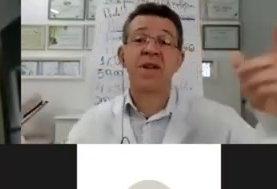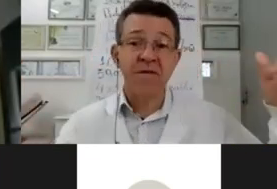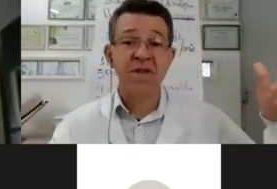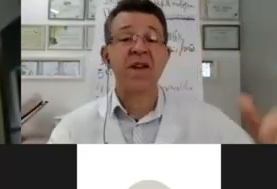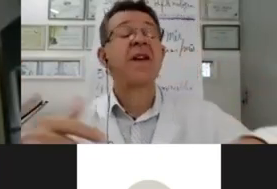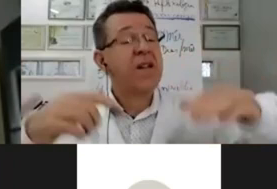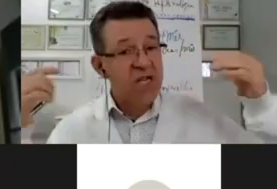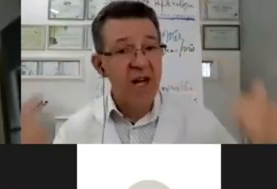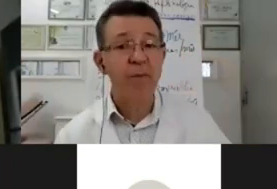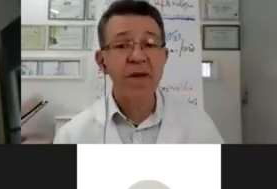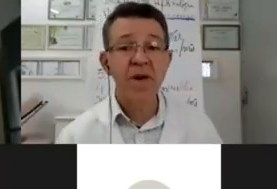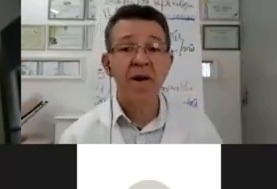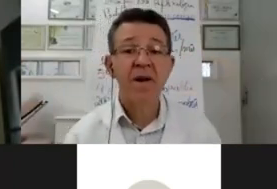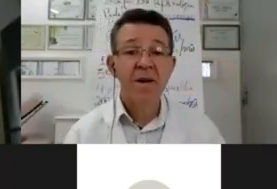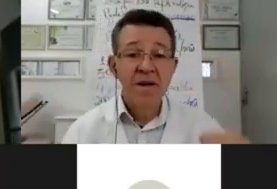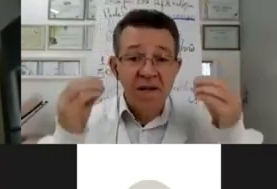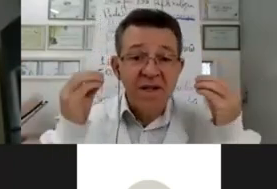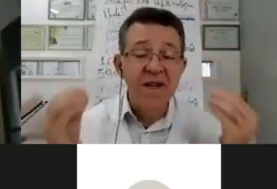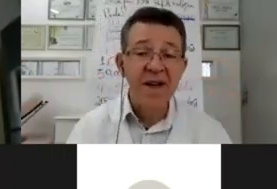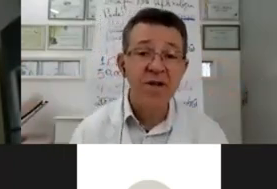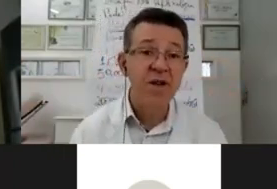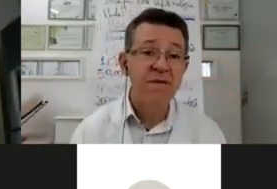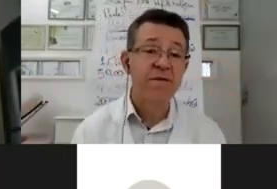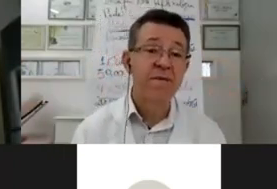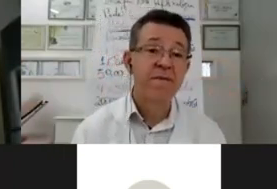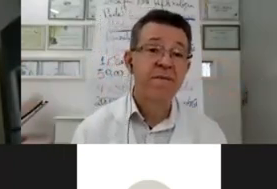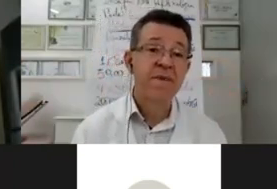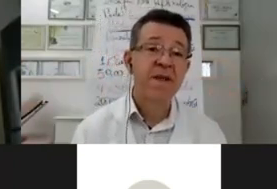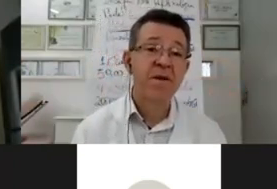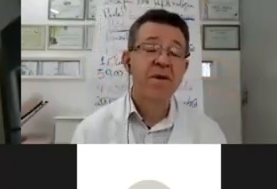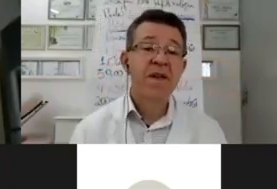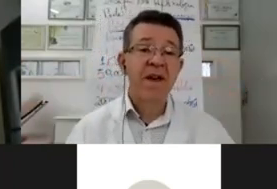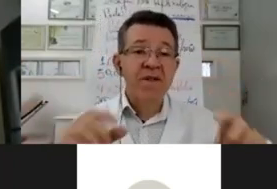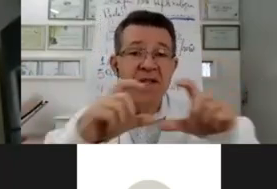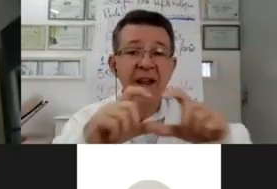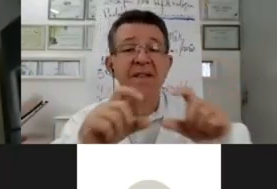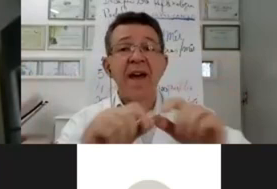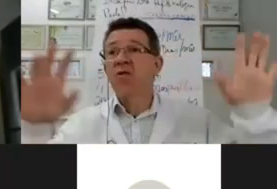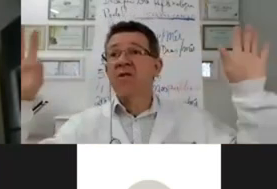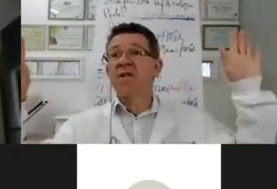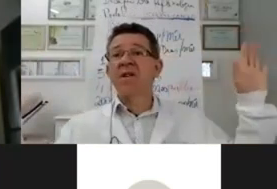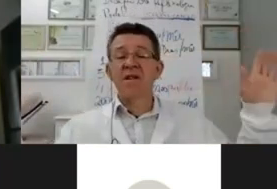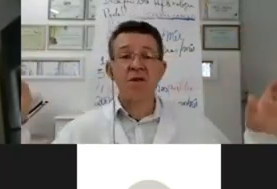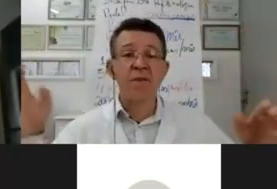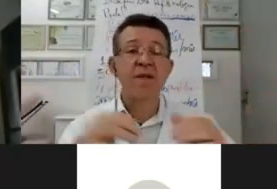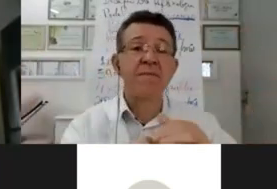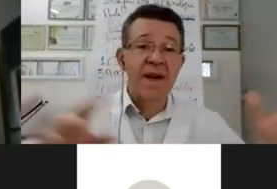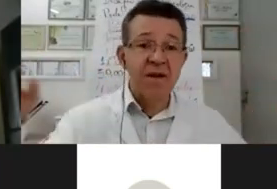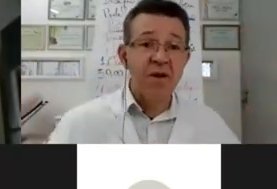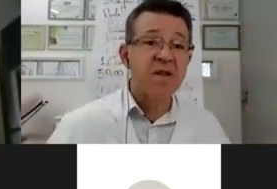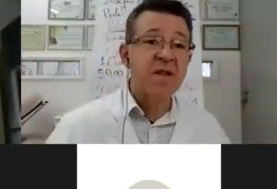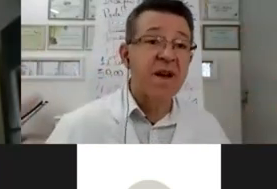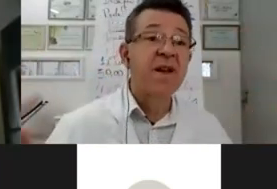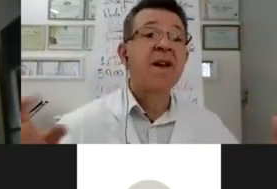ganha o presente é você. Chama o pessoal, você tem que ser criativo, entendeu? E aí você dá lá 10 cortesias ou uma